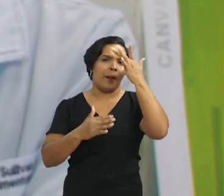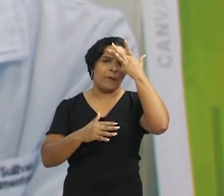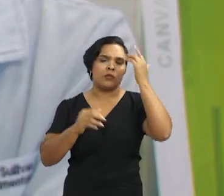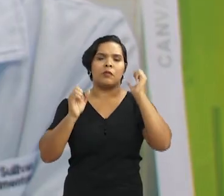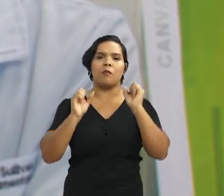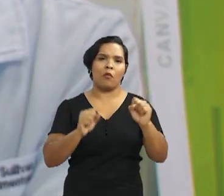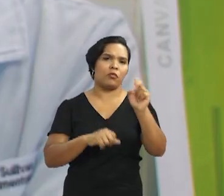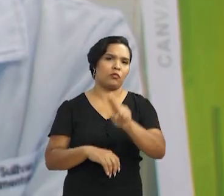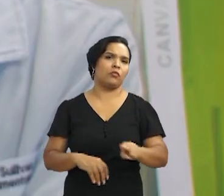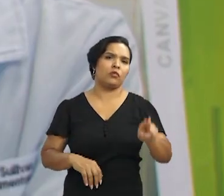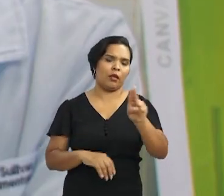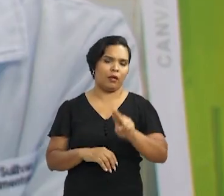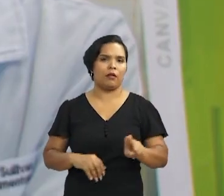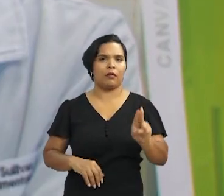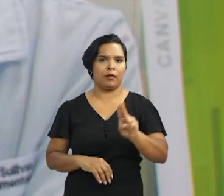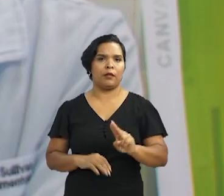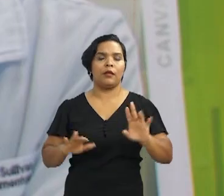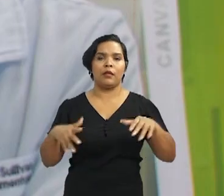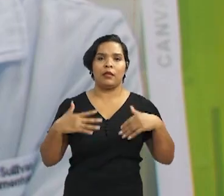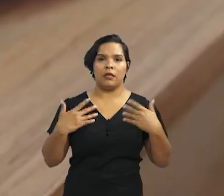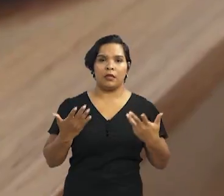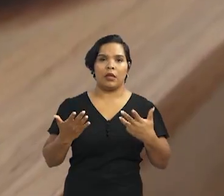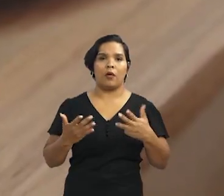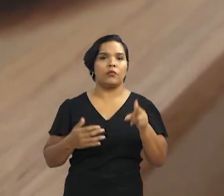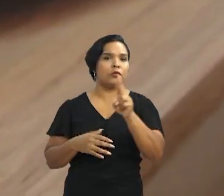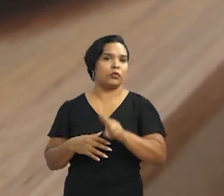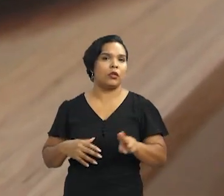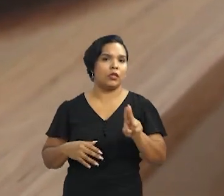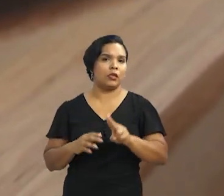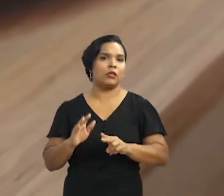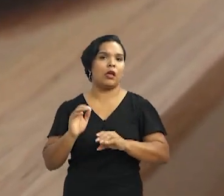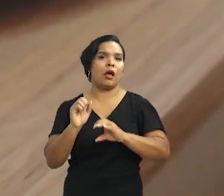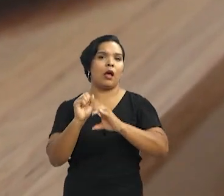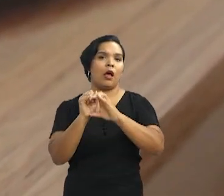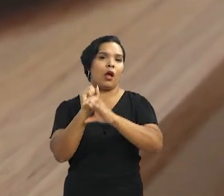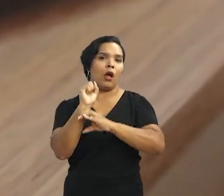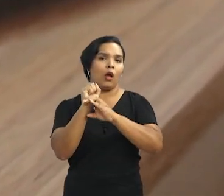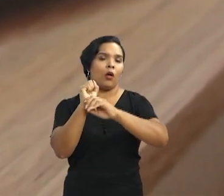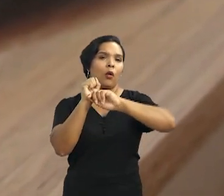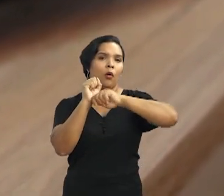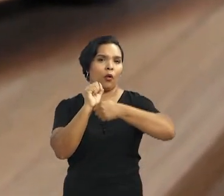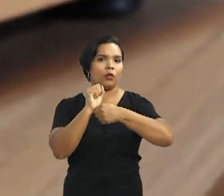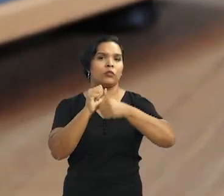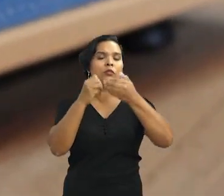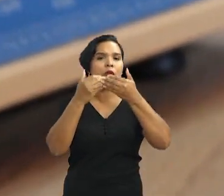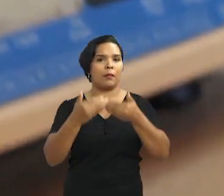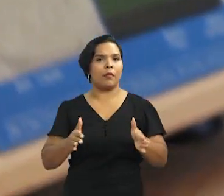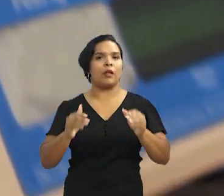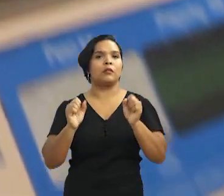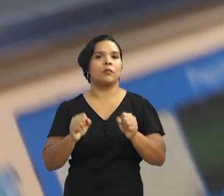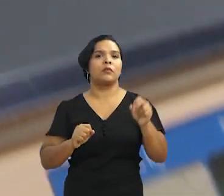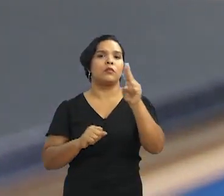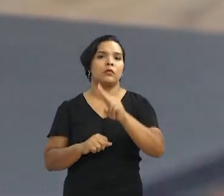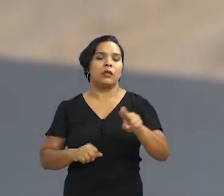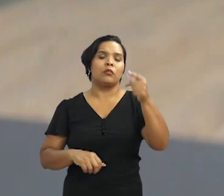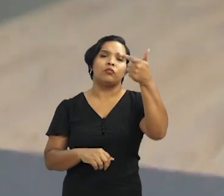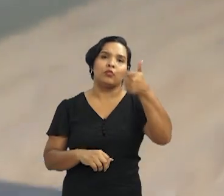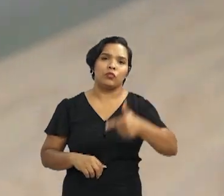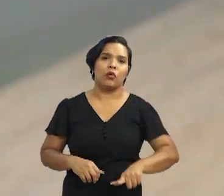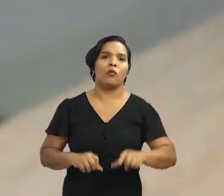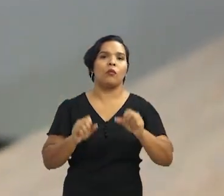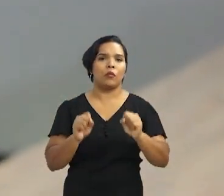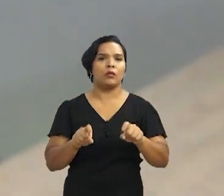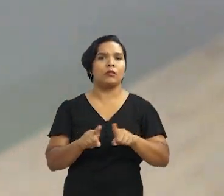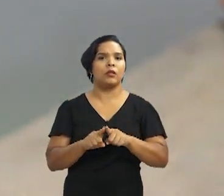desse projeto é que qualquer pessoa pode reproduzir, né? Então, a gente utiliza códigos abertos, né, que podem